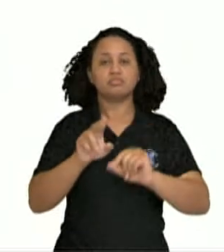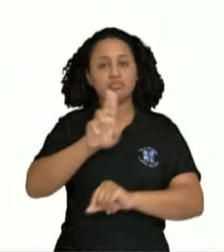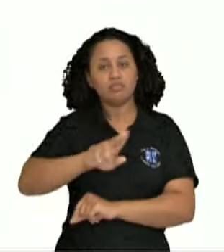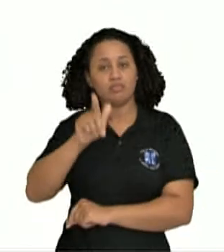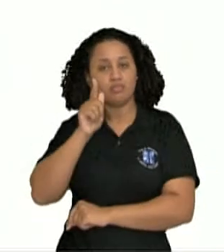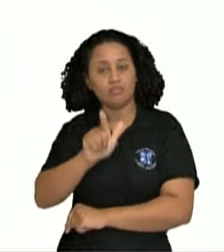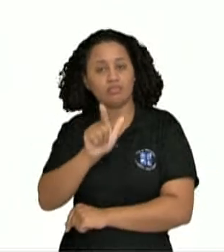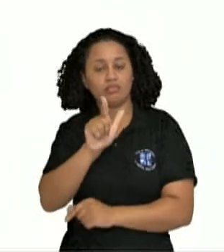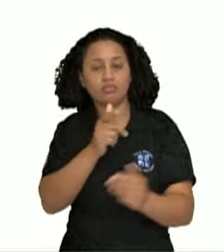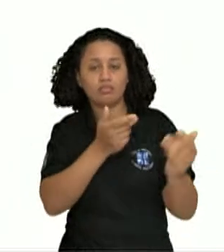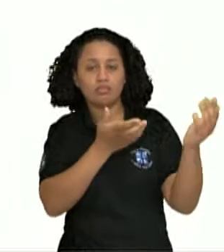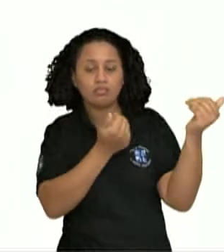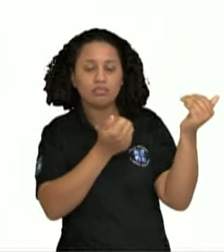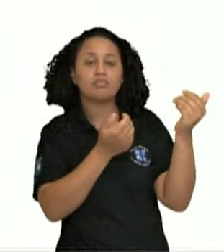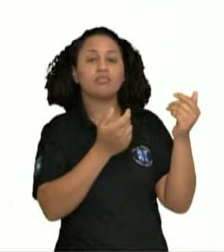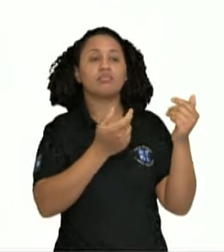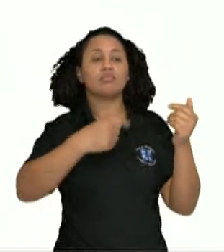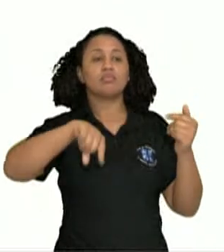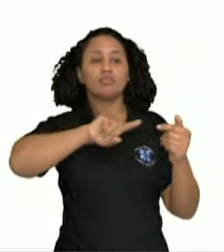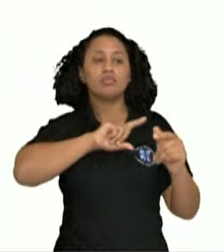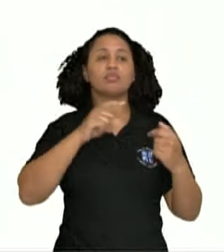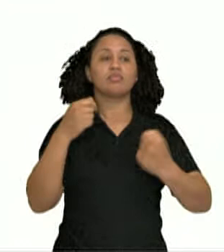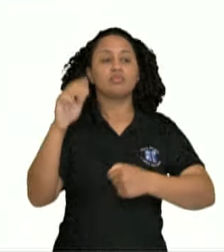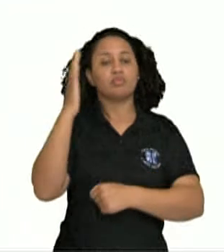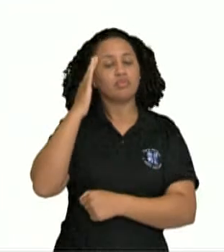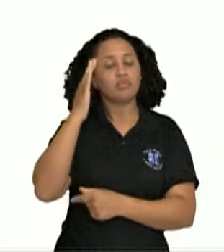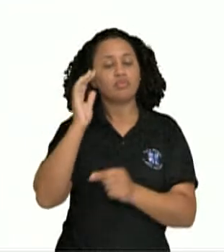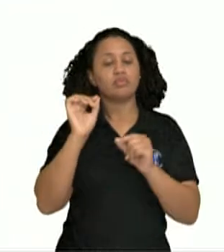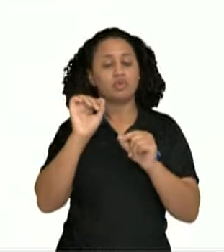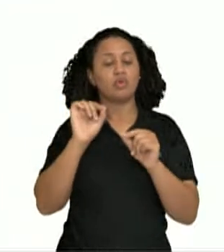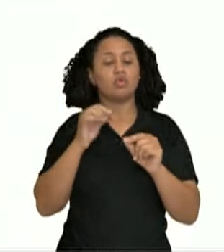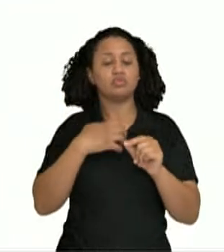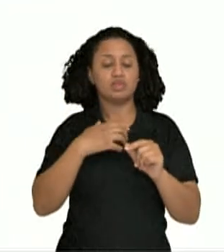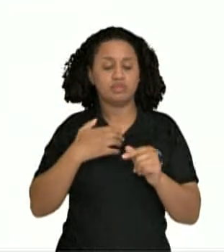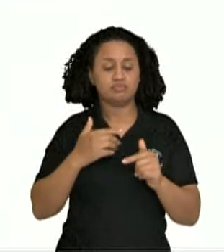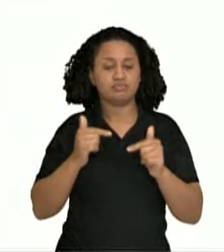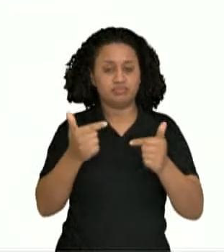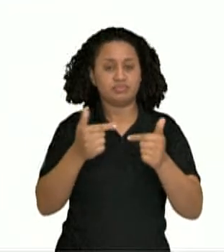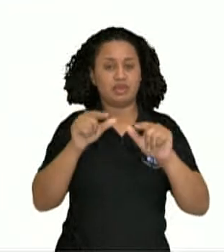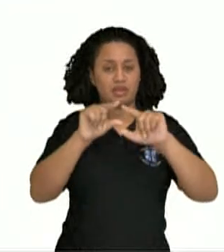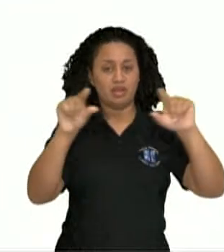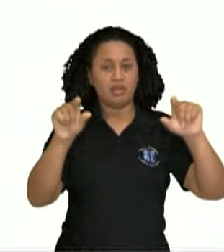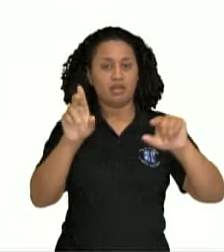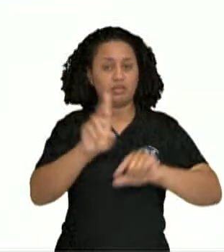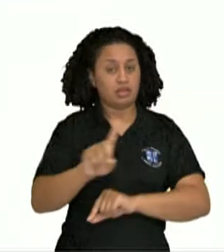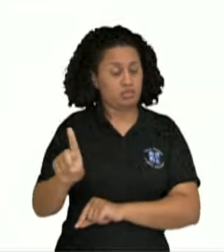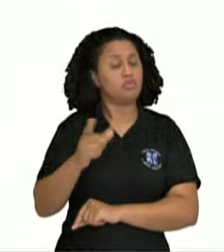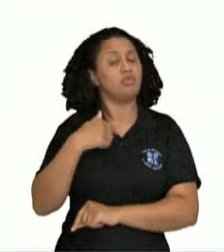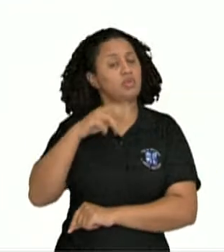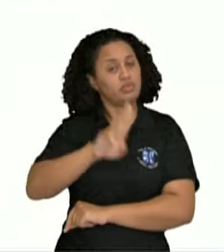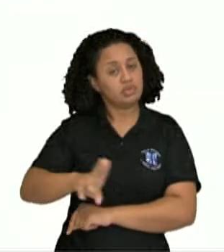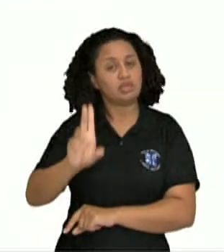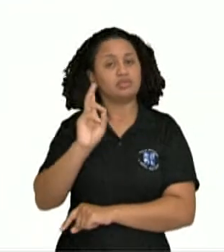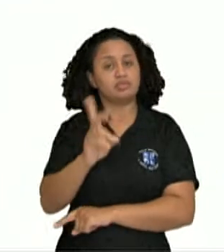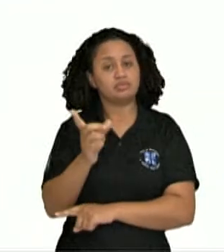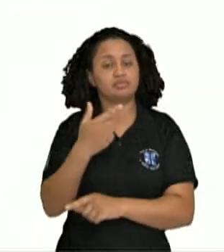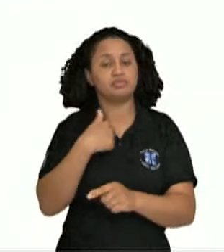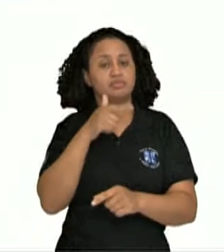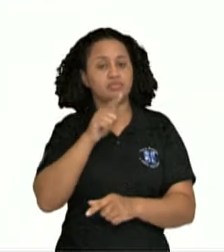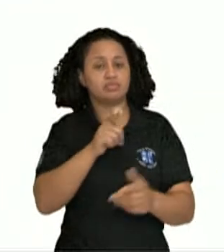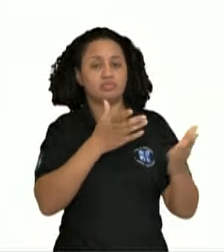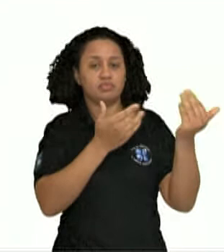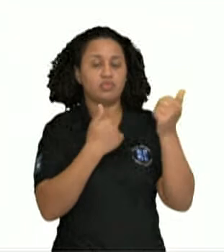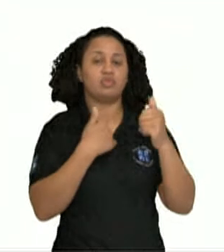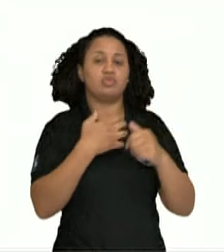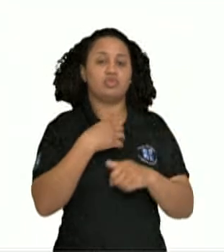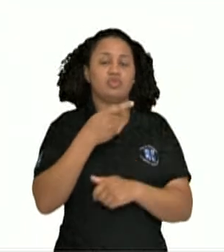espanhola, né? Temos que considerar que o imperativo negativo é muito utilizado na língua espanhola, na